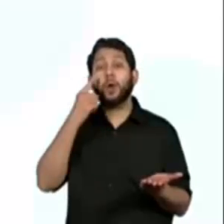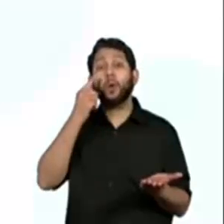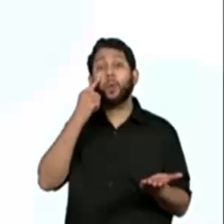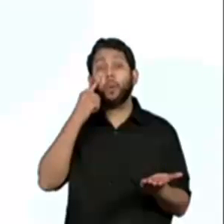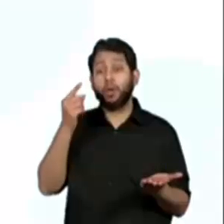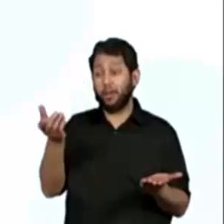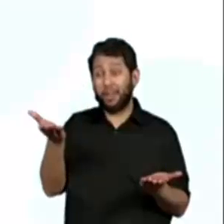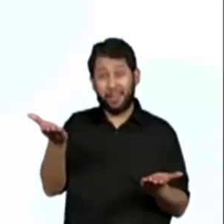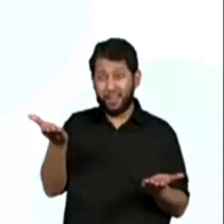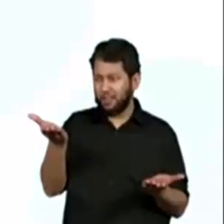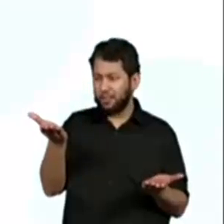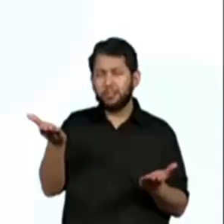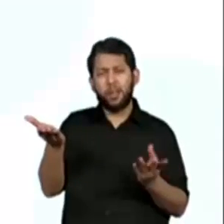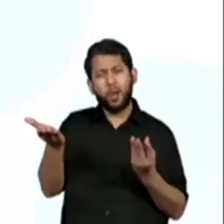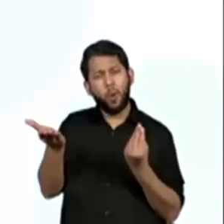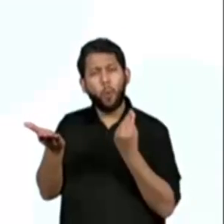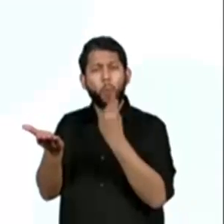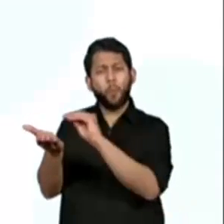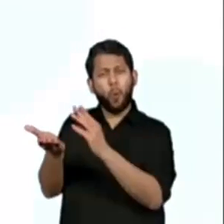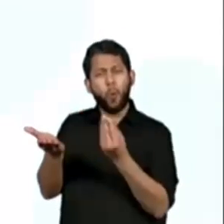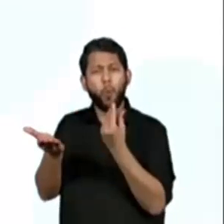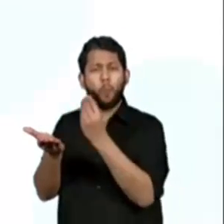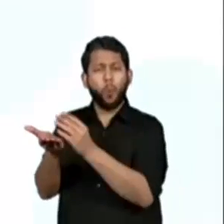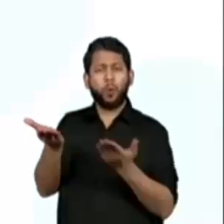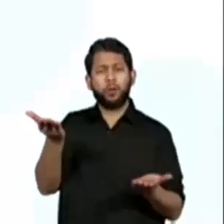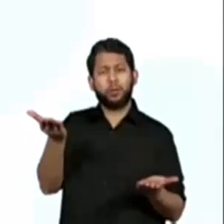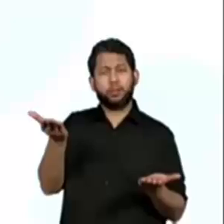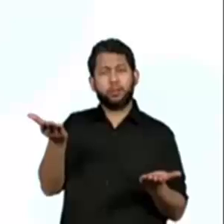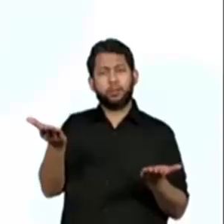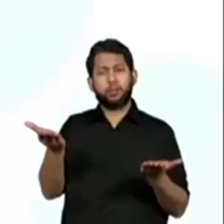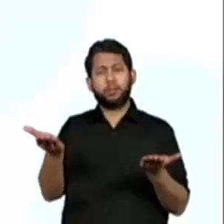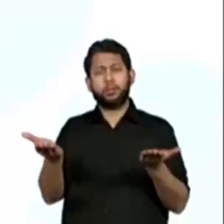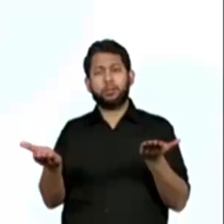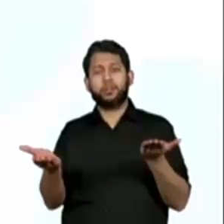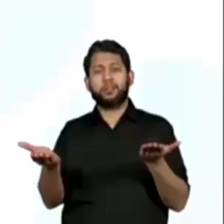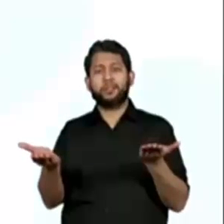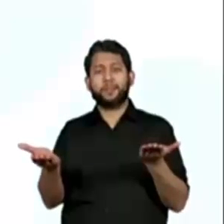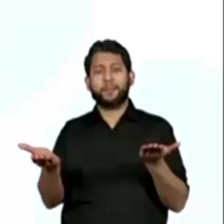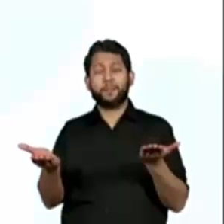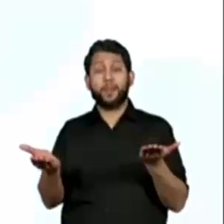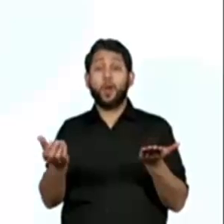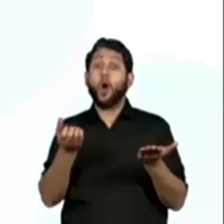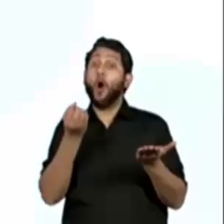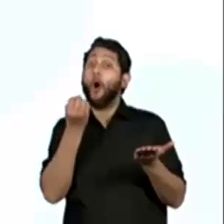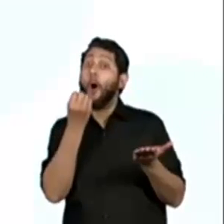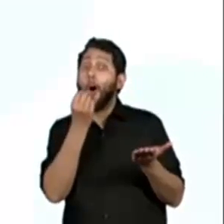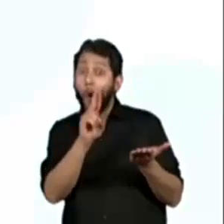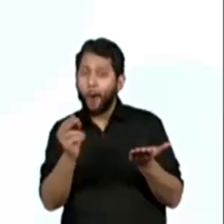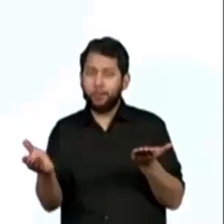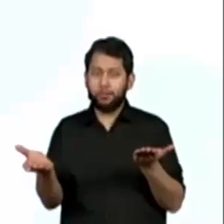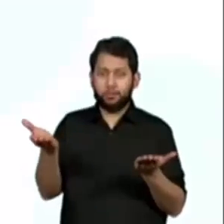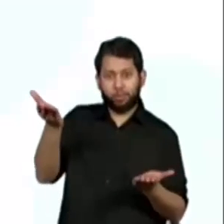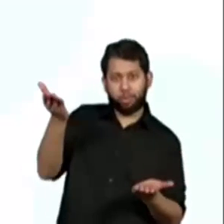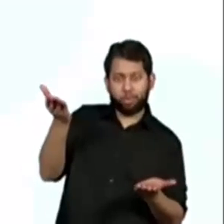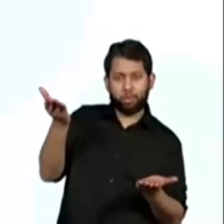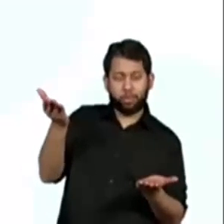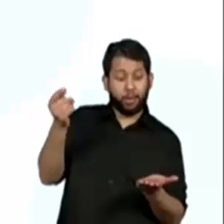ou subtrair valores até tornar essas duas partes da balança